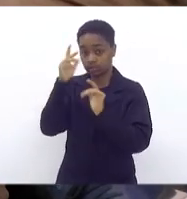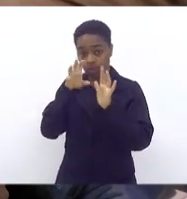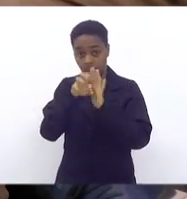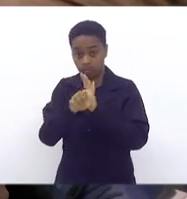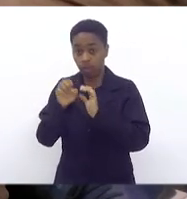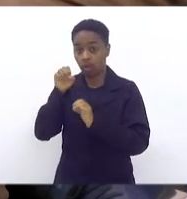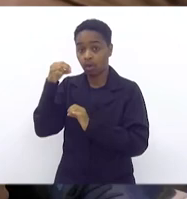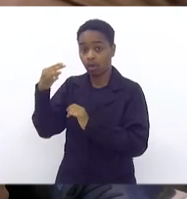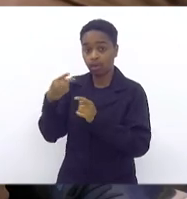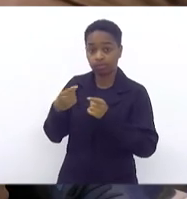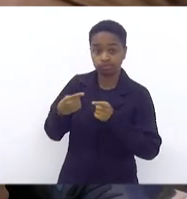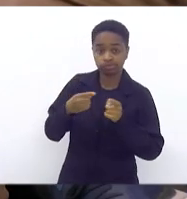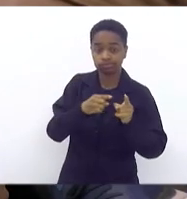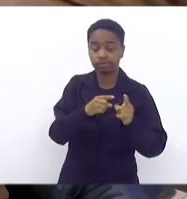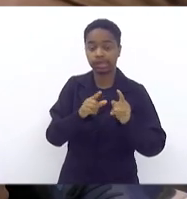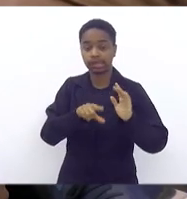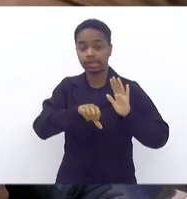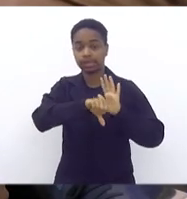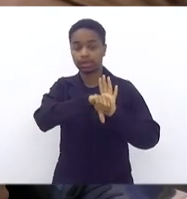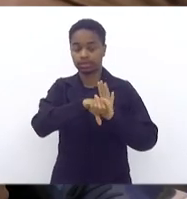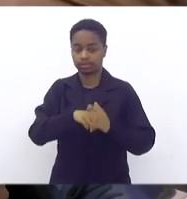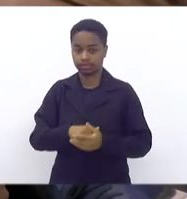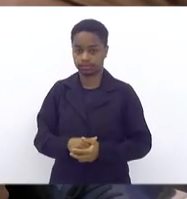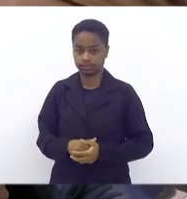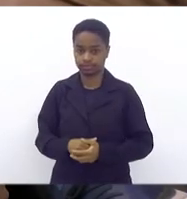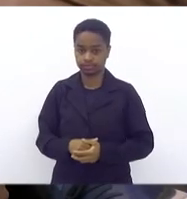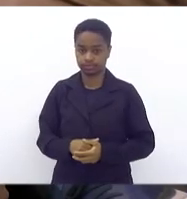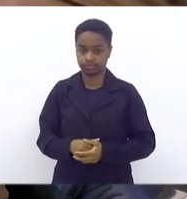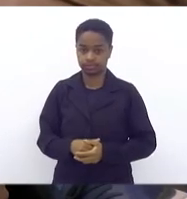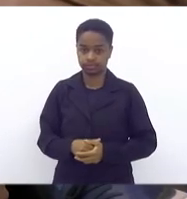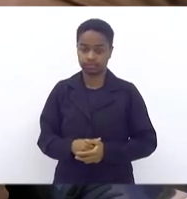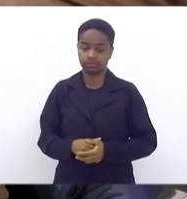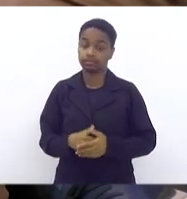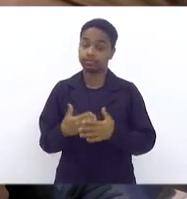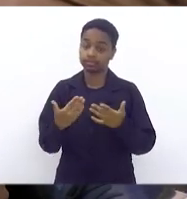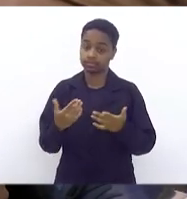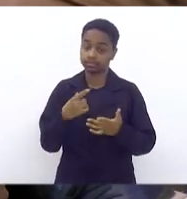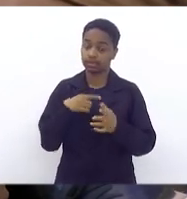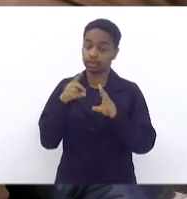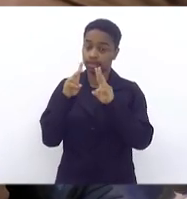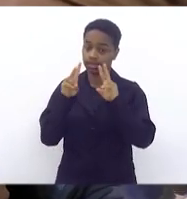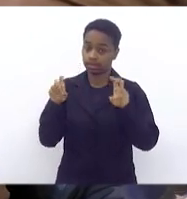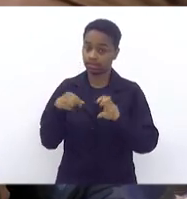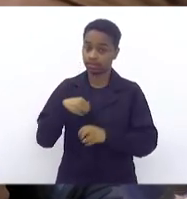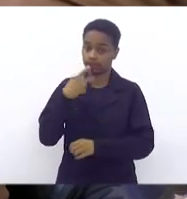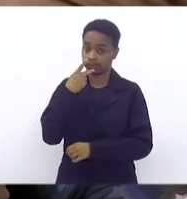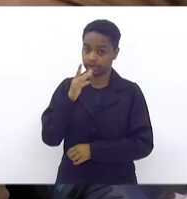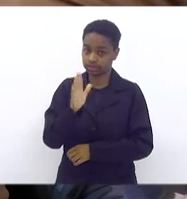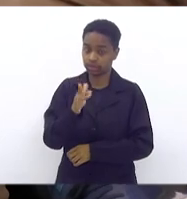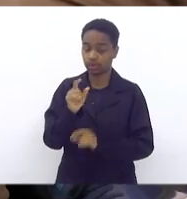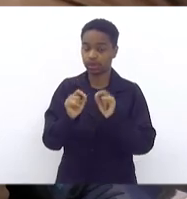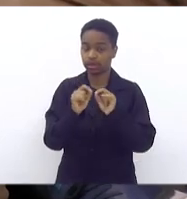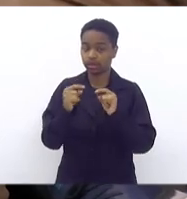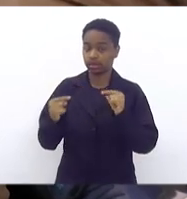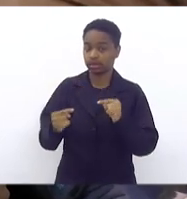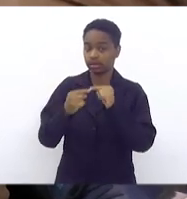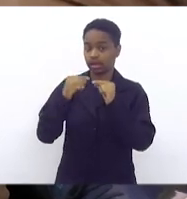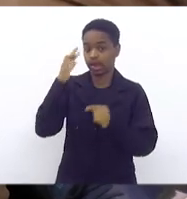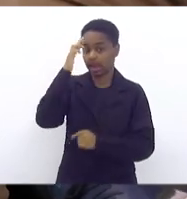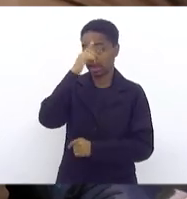cometeu o crime e daí isso traz um tema que eu já me referi que é o tema racial